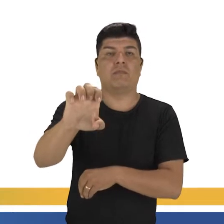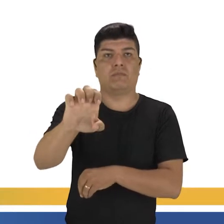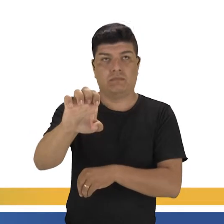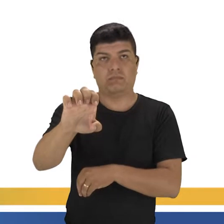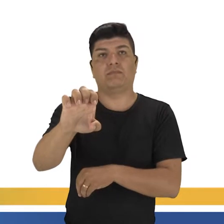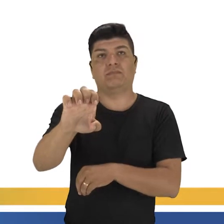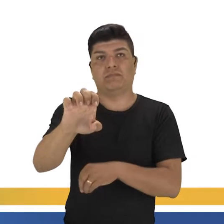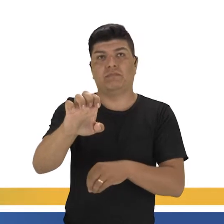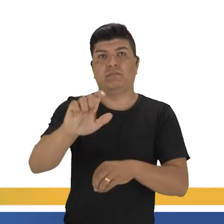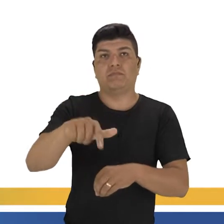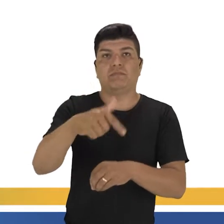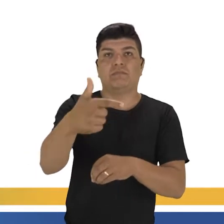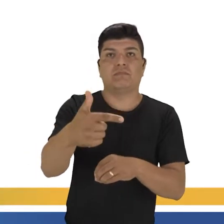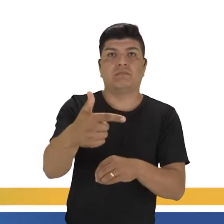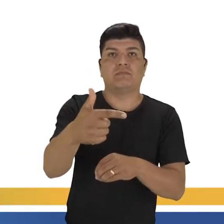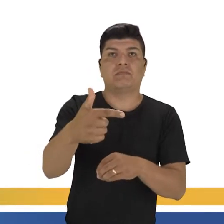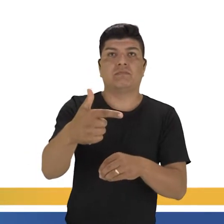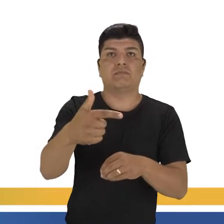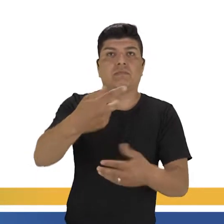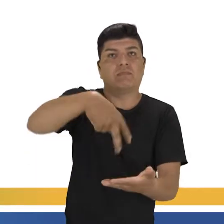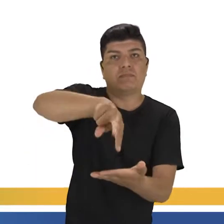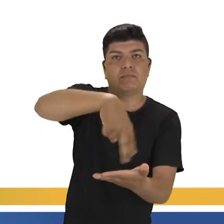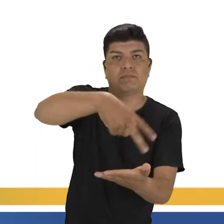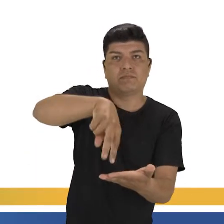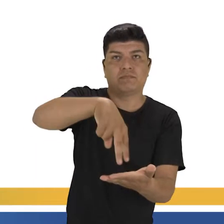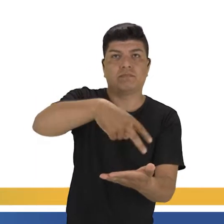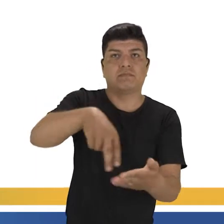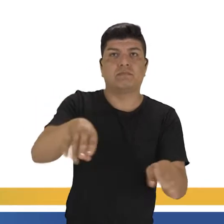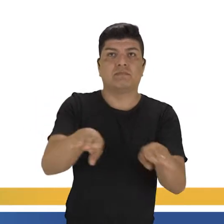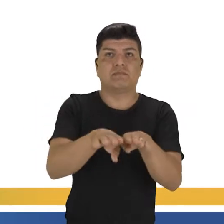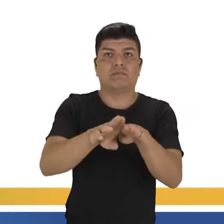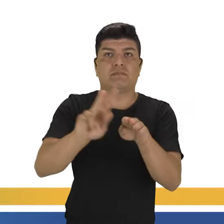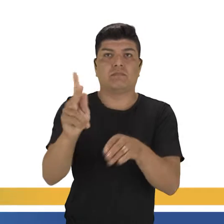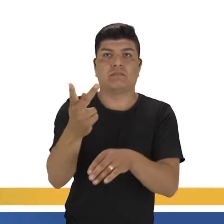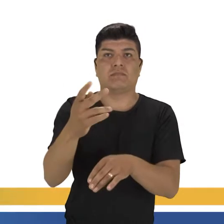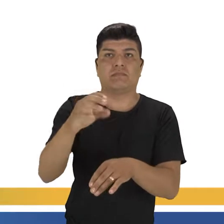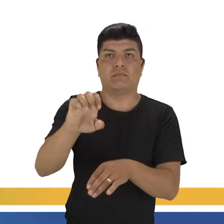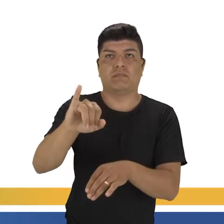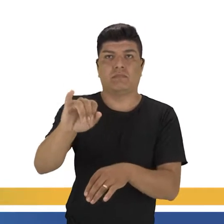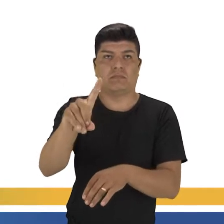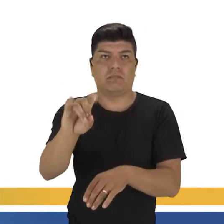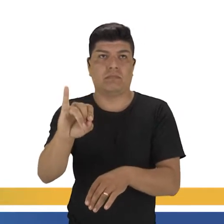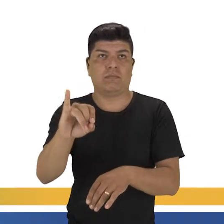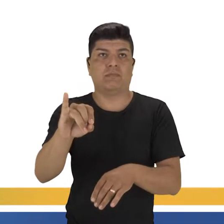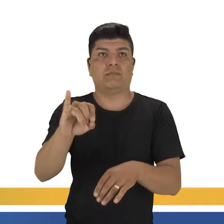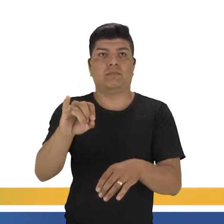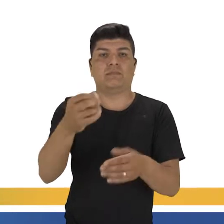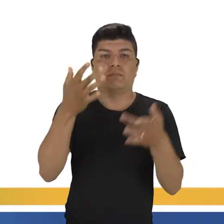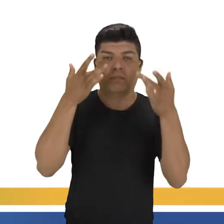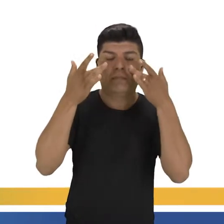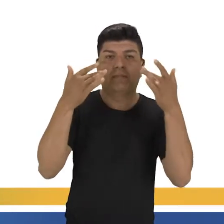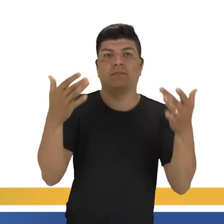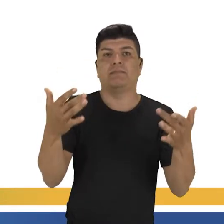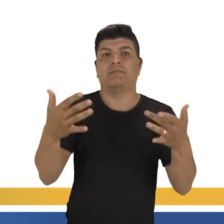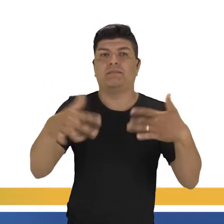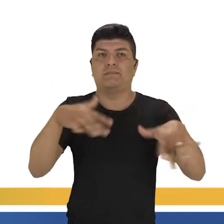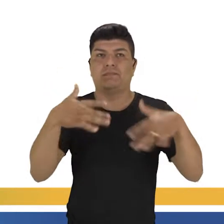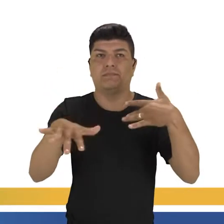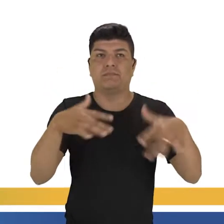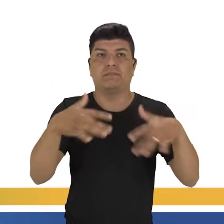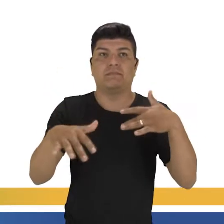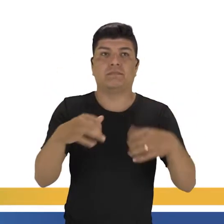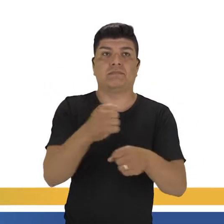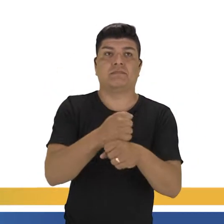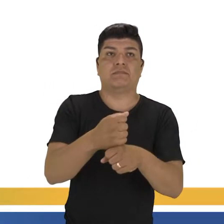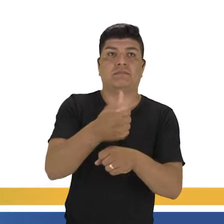Ed Dijkshovelski, passou a se dedicar à arte do movimento. Em 1915,